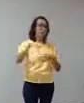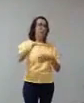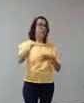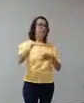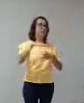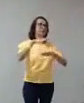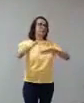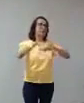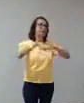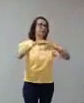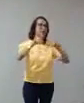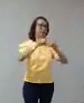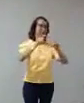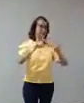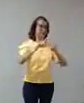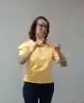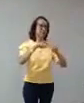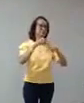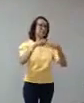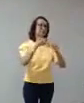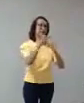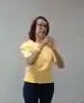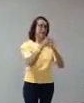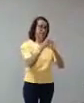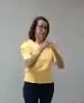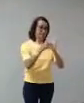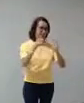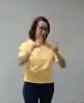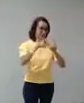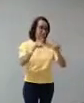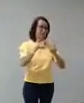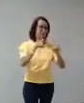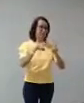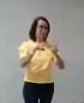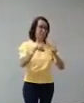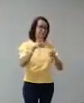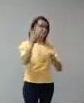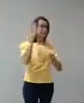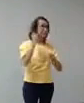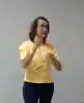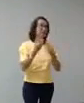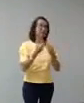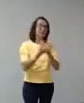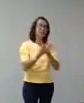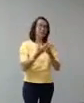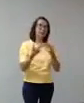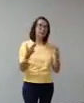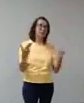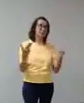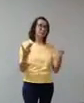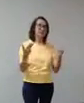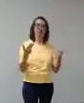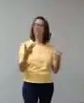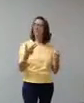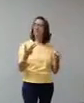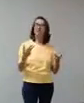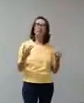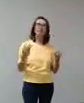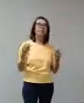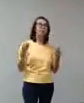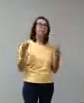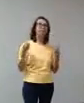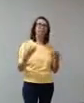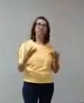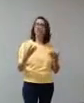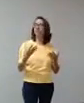e programação, ele sabe como é que funciona a mitocôndria. Então, isso é muito incrível. E hoje